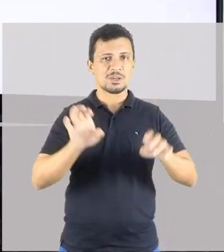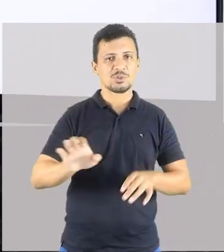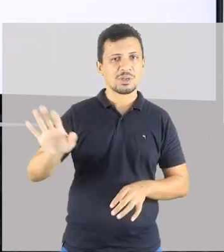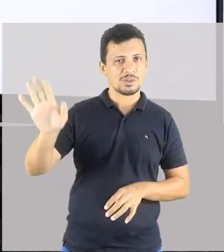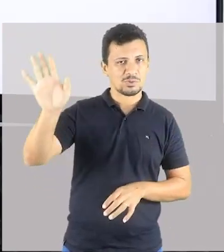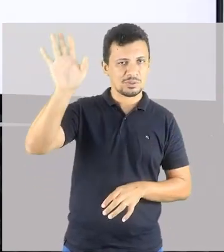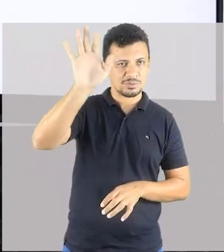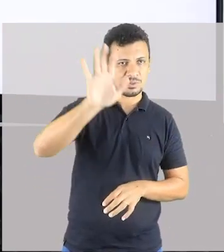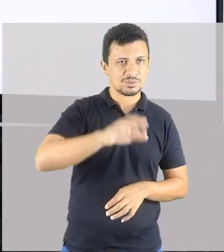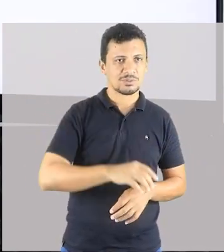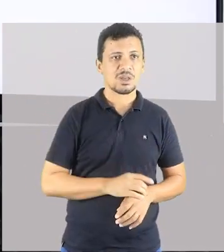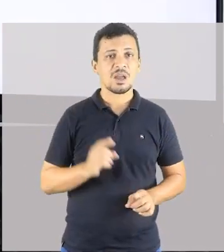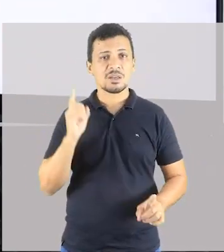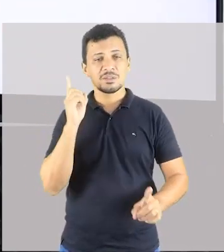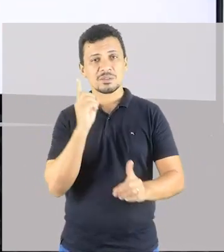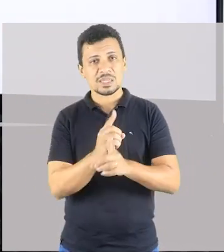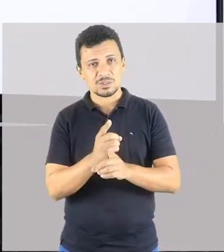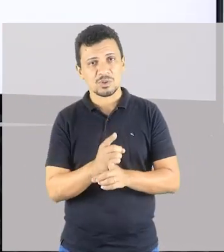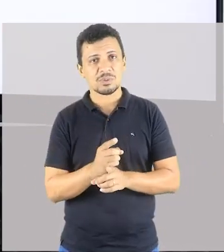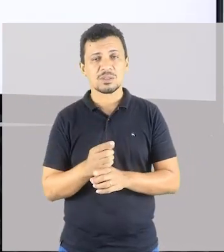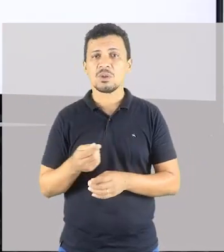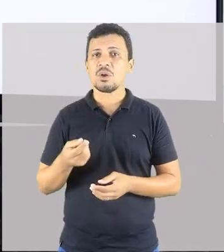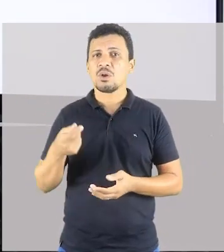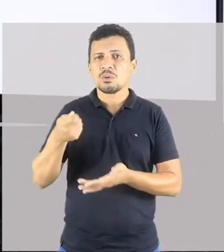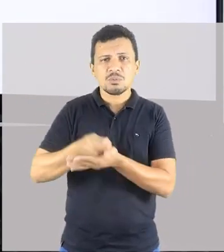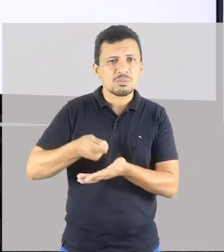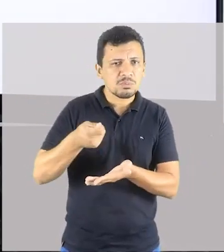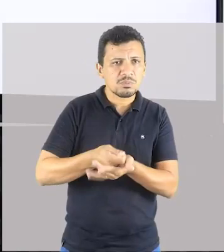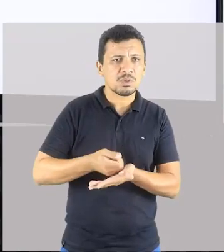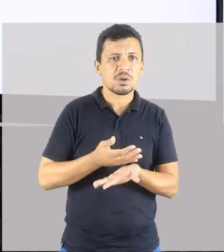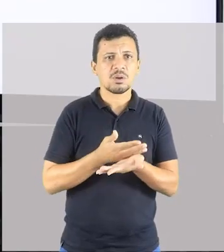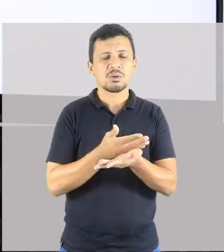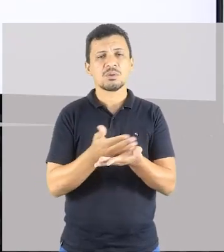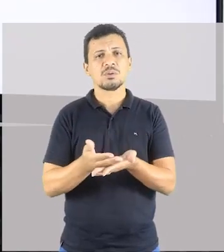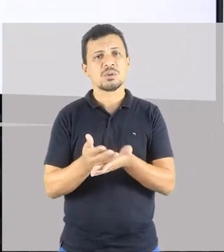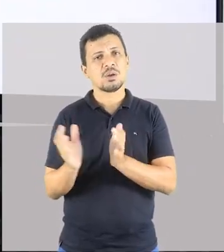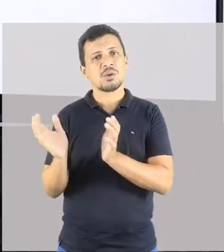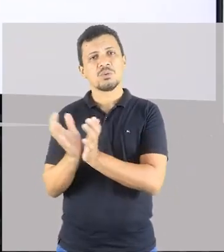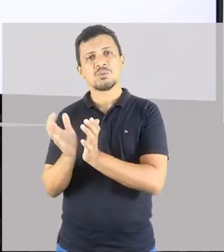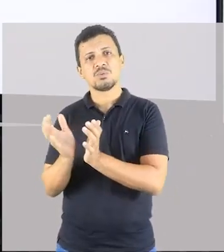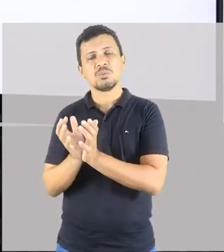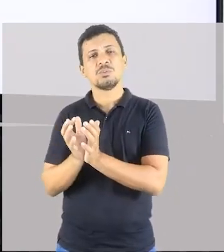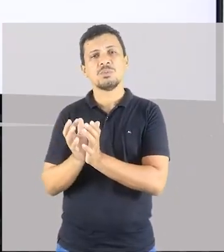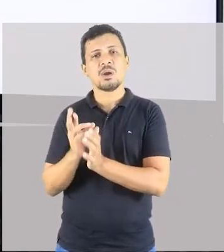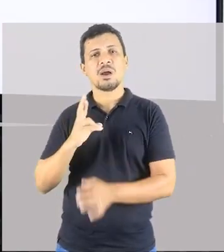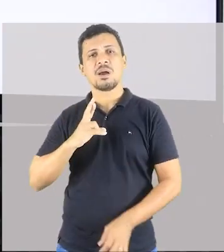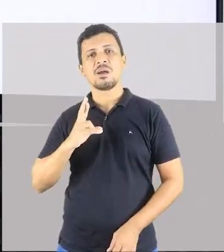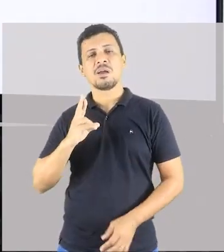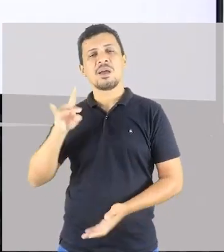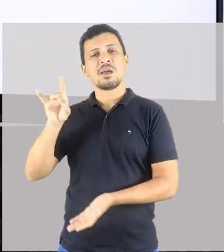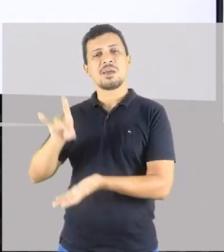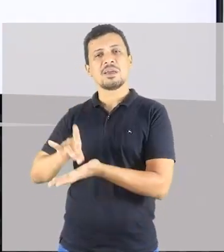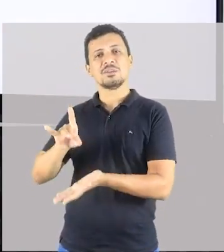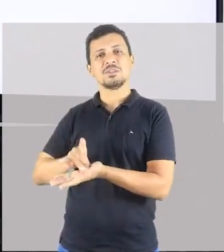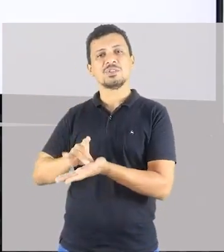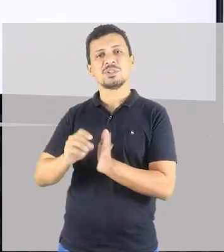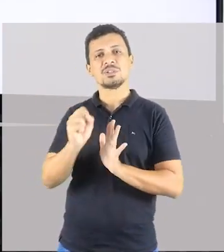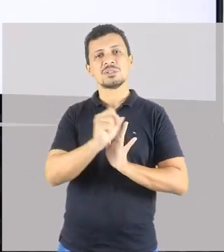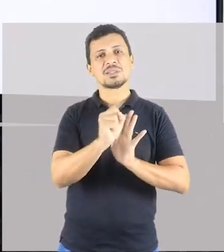regionalista, descoberto e explorado inicialmente pelos realistas do século